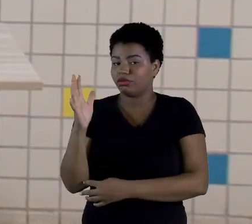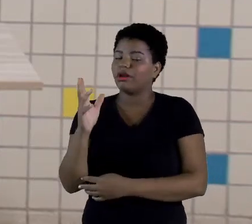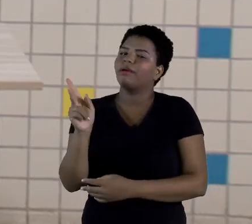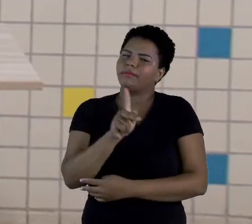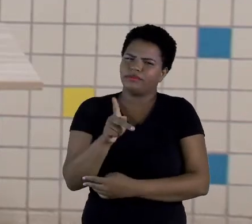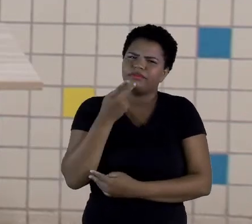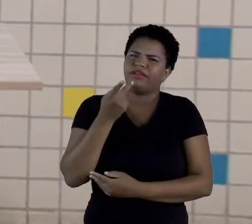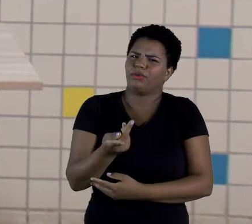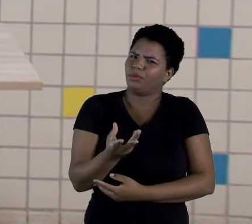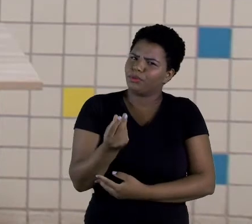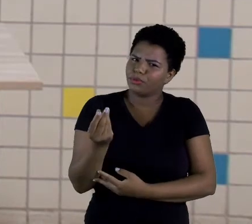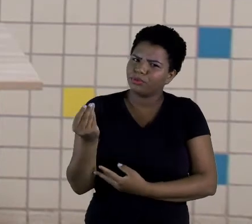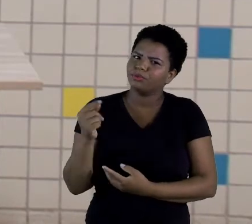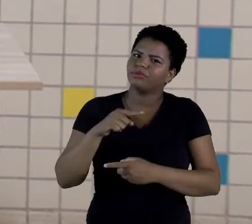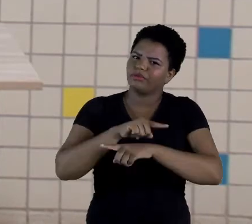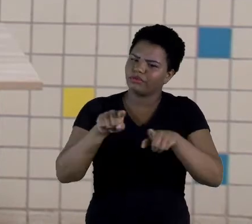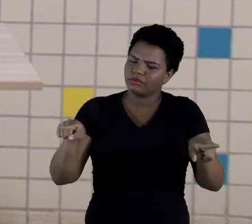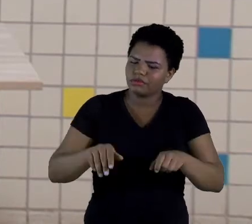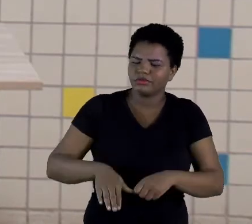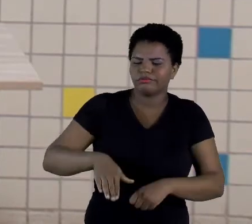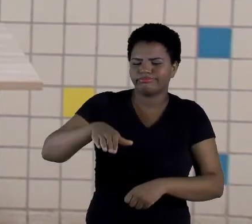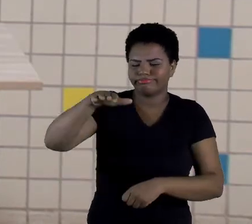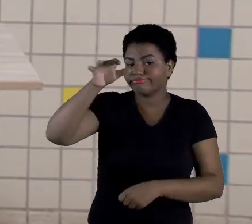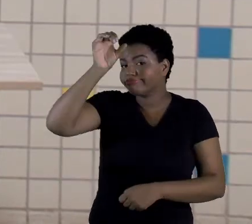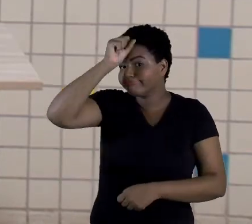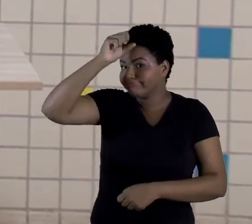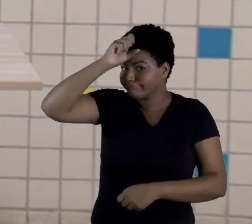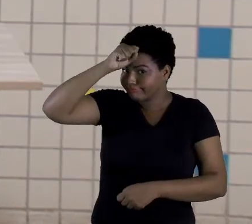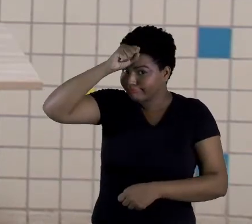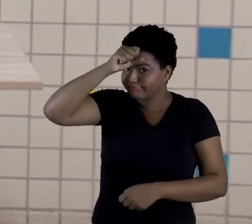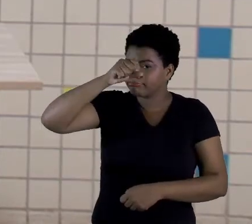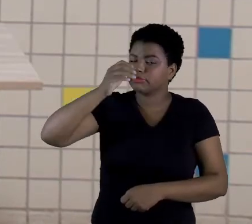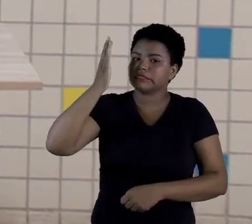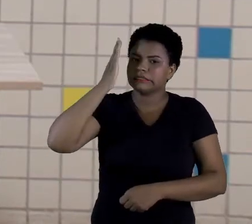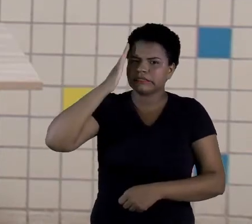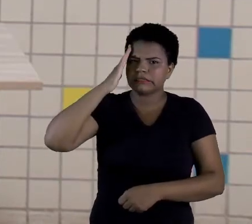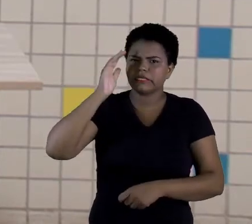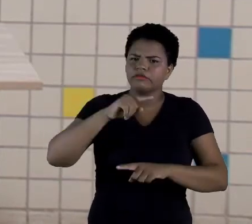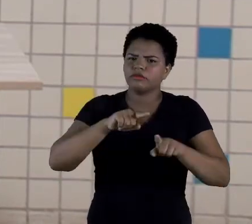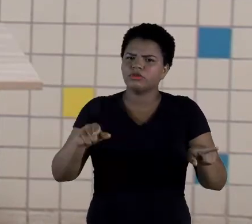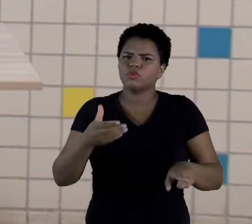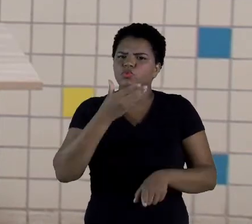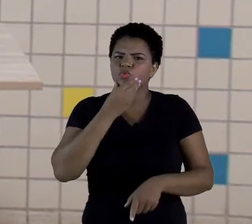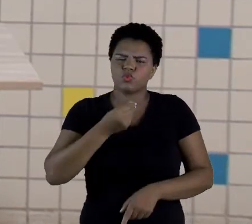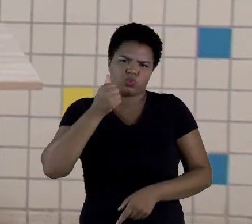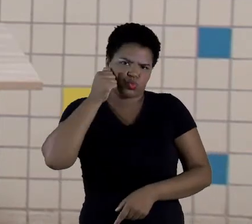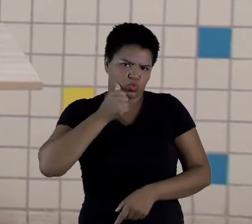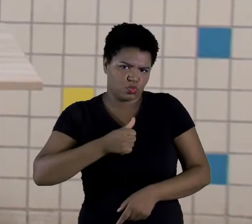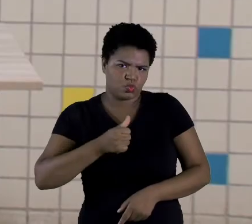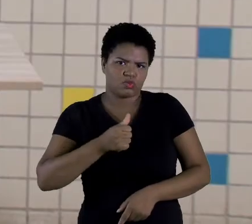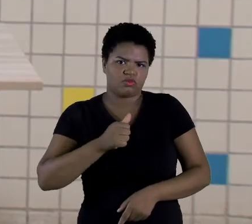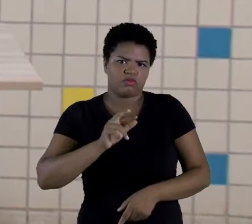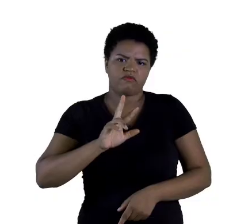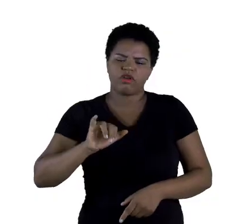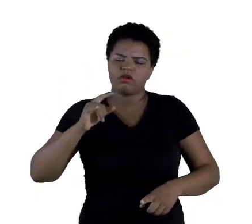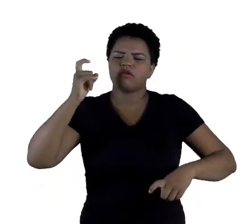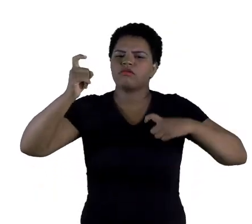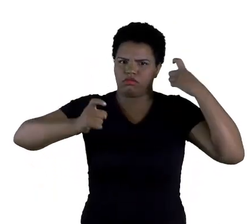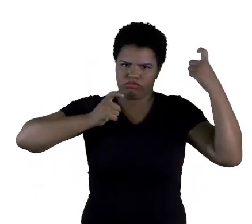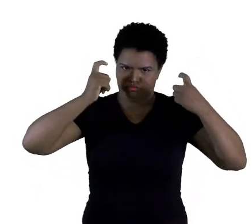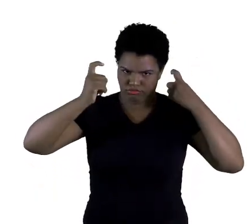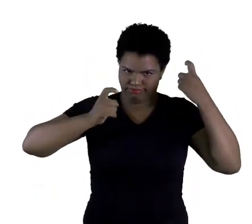bastante e vocês estão crescendo, vocês estão aprendendo. Eu sei que vocês vão ser homens e mulheres que terão essa